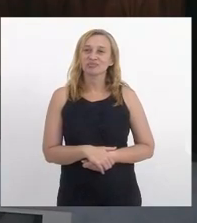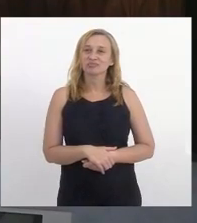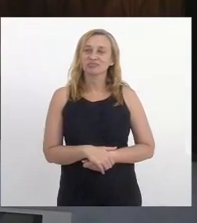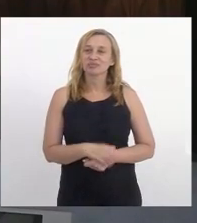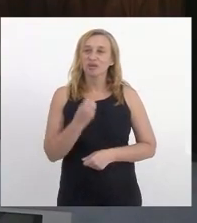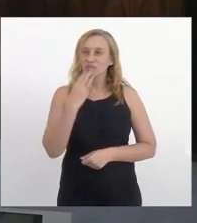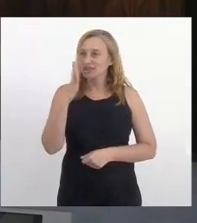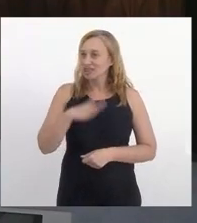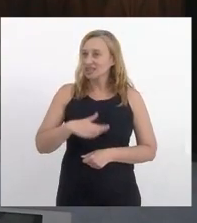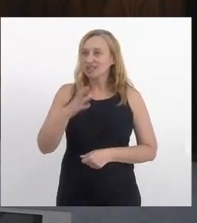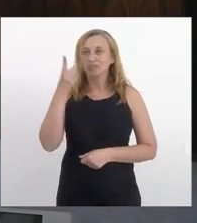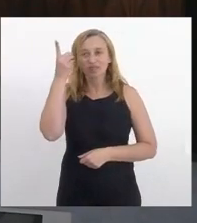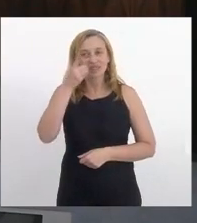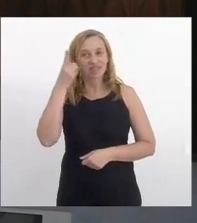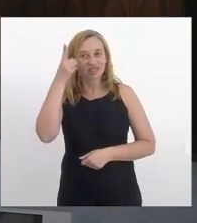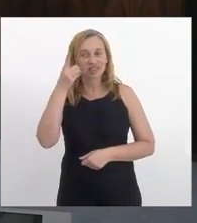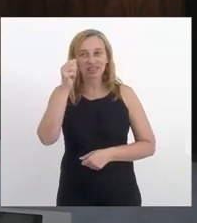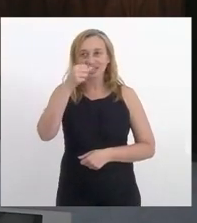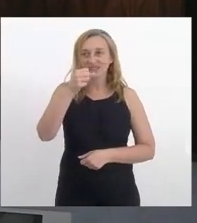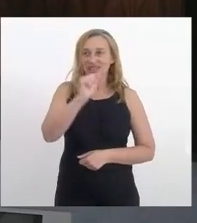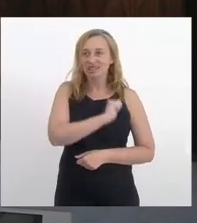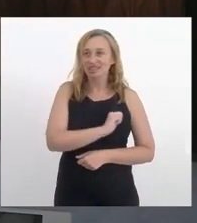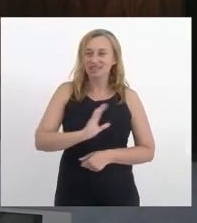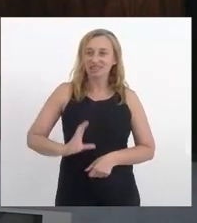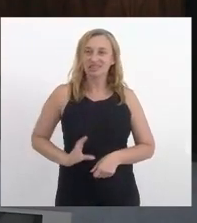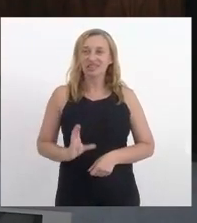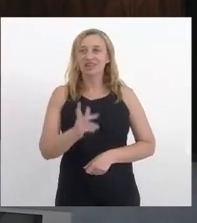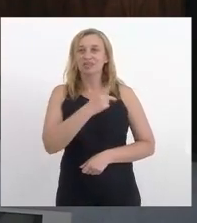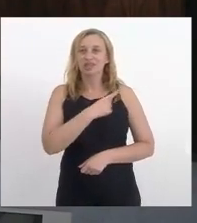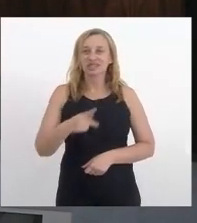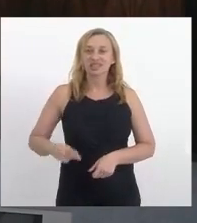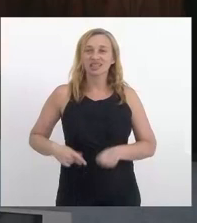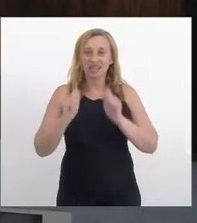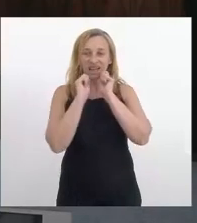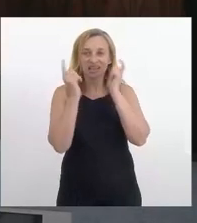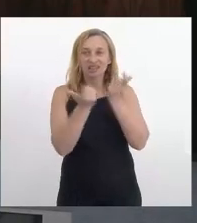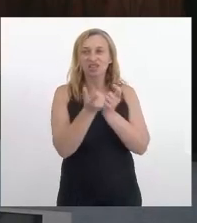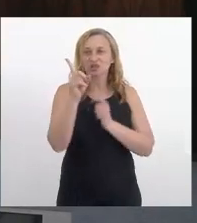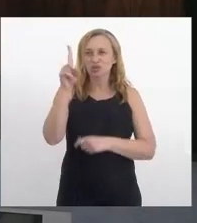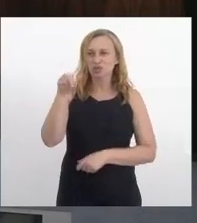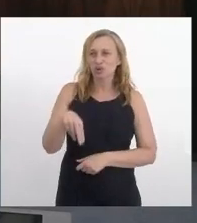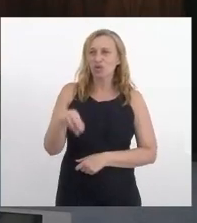Boa tarde, deputado André Siciliano, presidente da LERJ, Dom Orani,